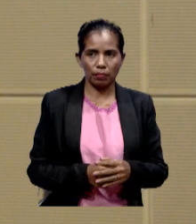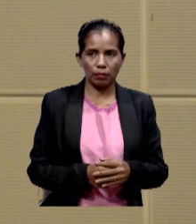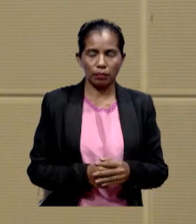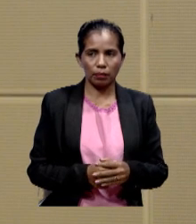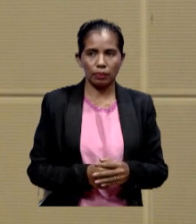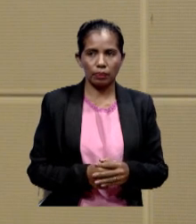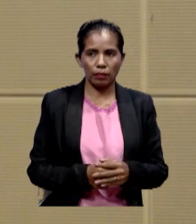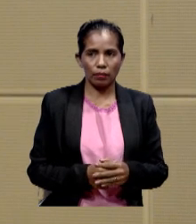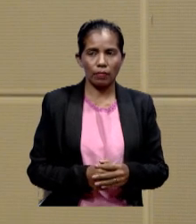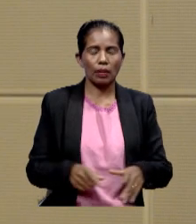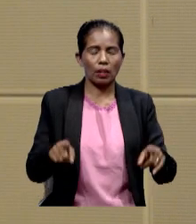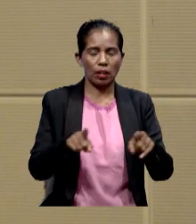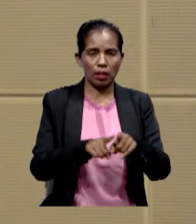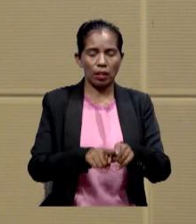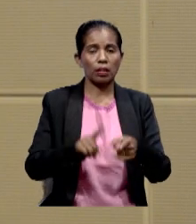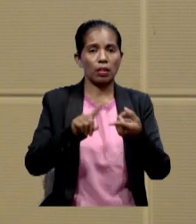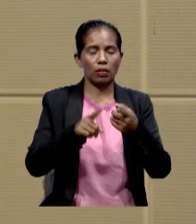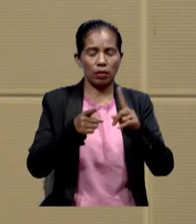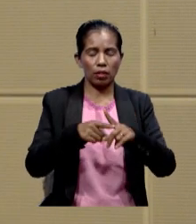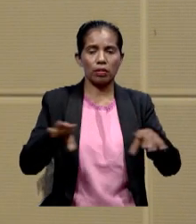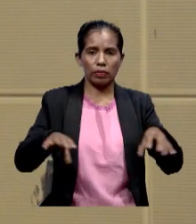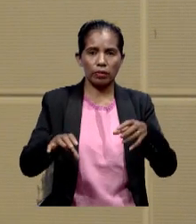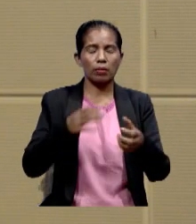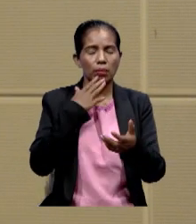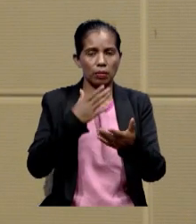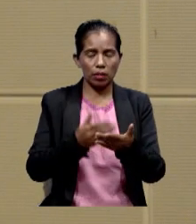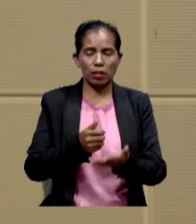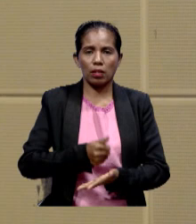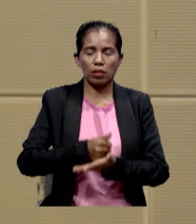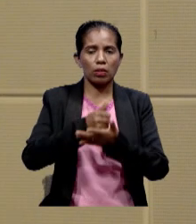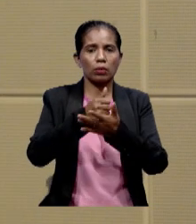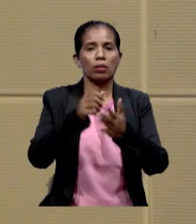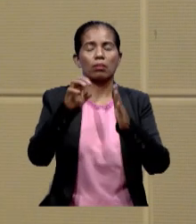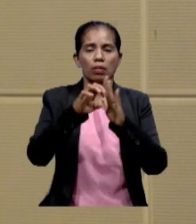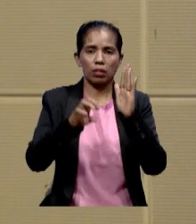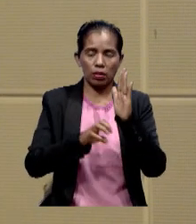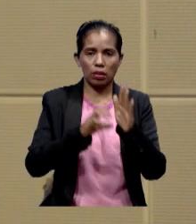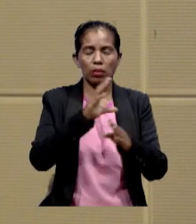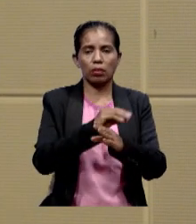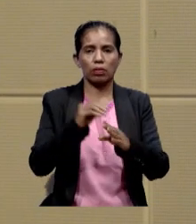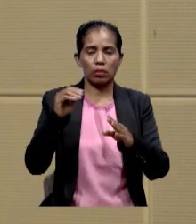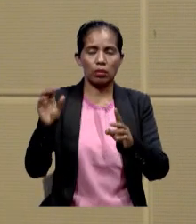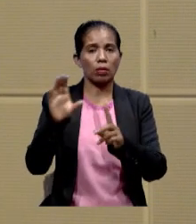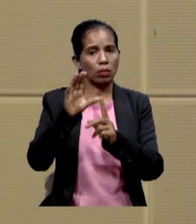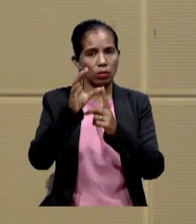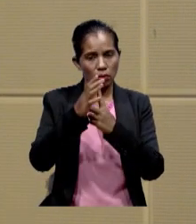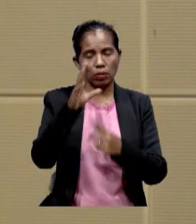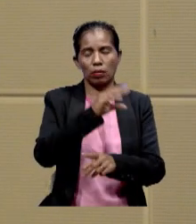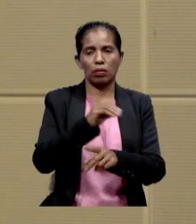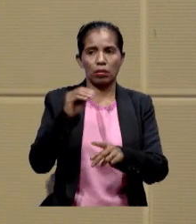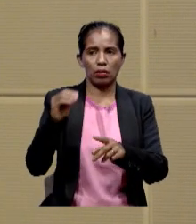Revelou ser muito amiga, solidária, ativa em apoio ao nosso Estado, em todas as áreas